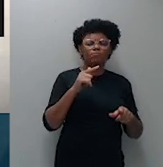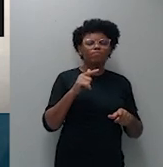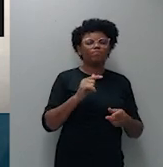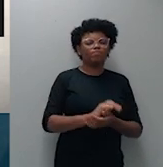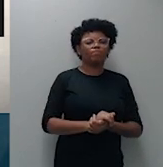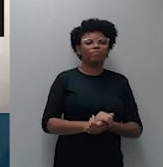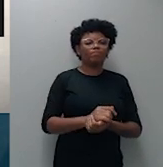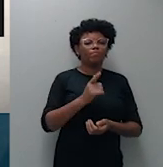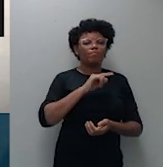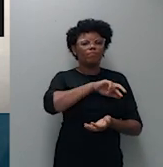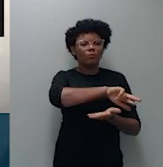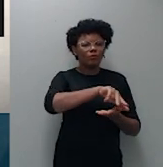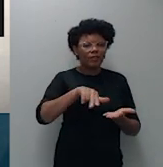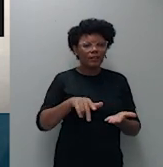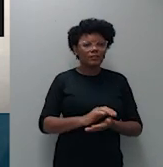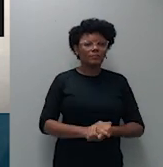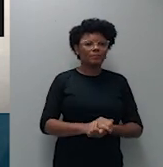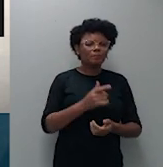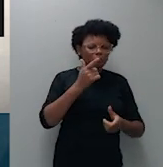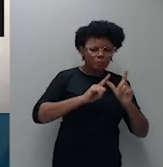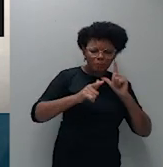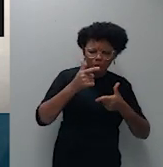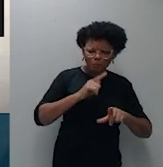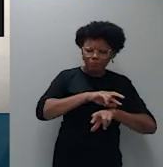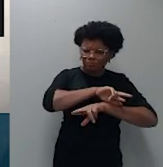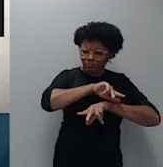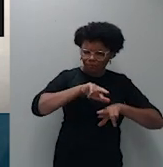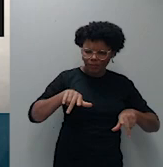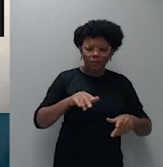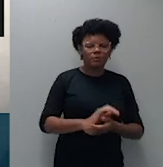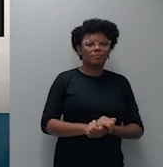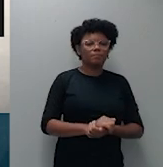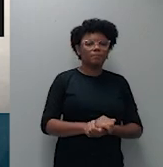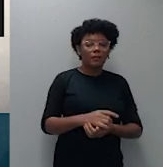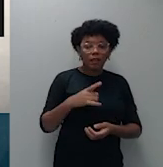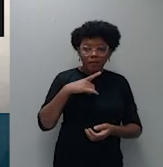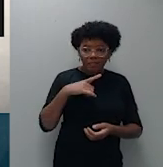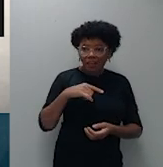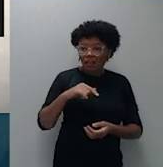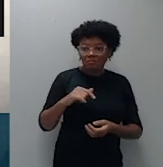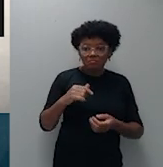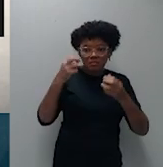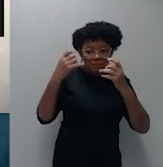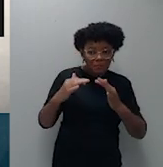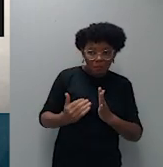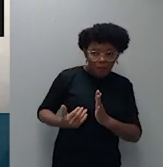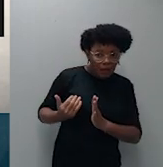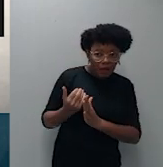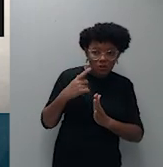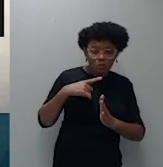que devemos servir algum comentário sobre os números